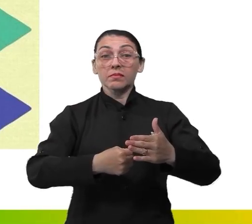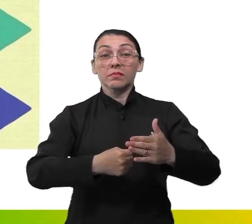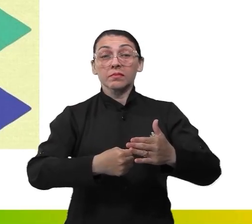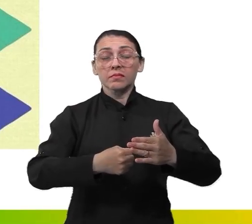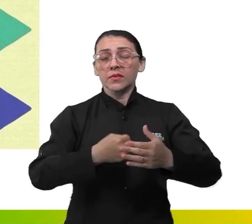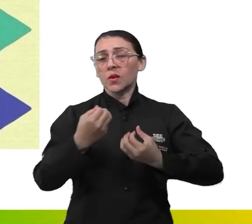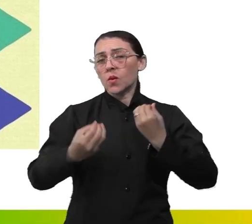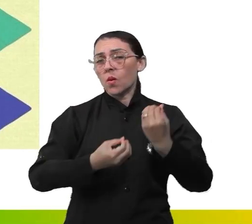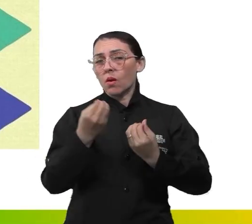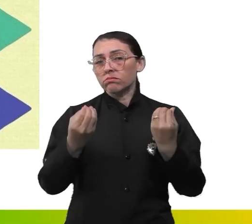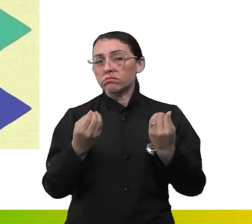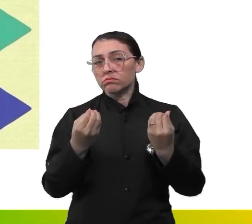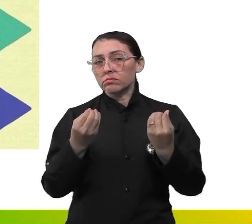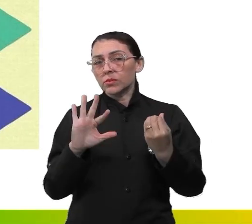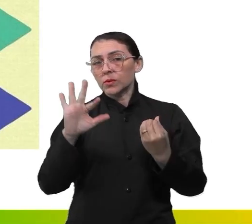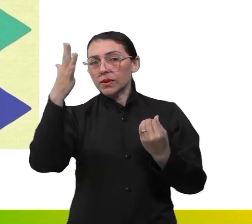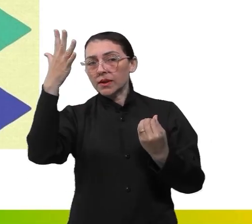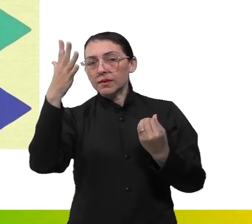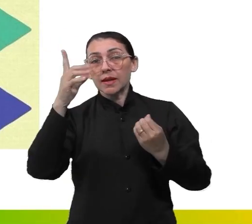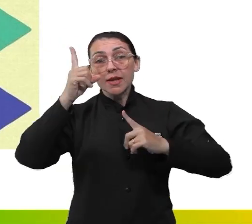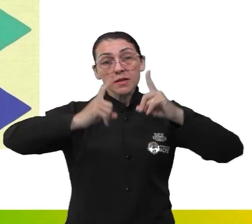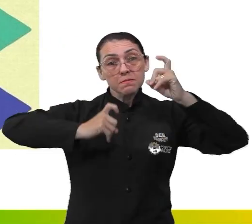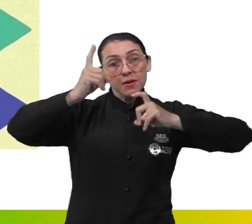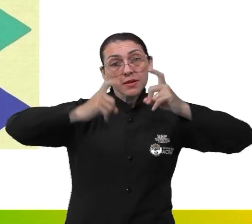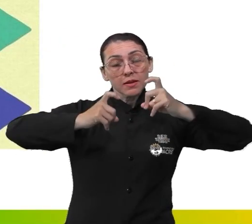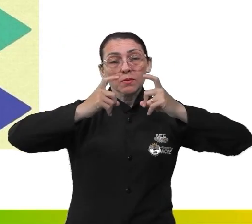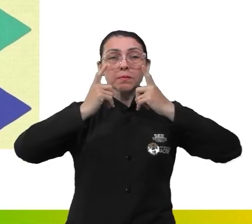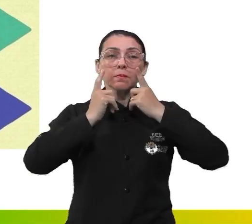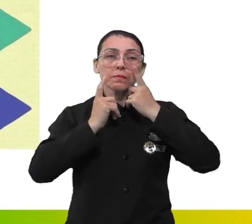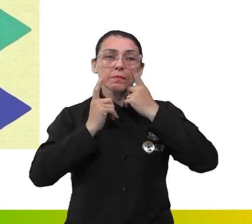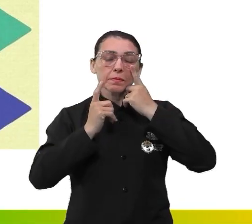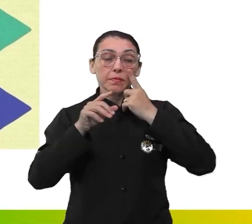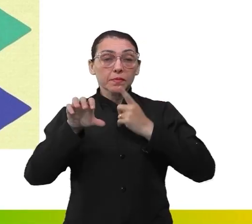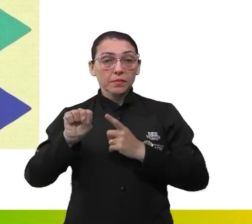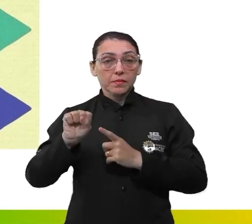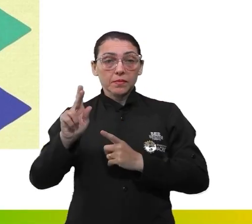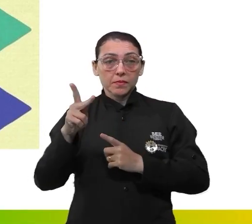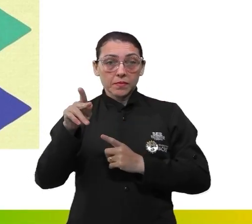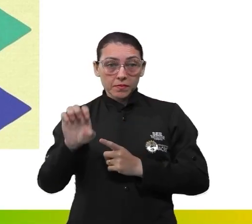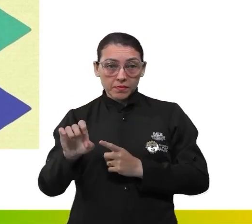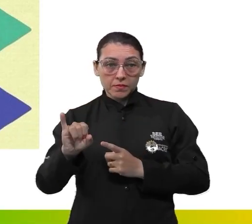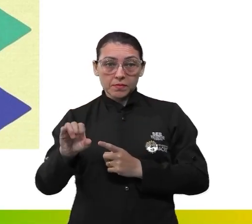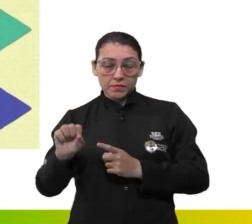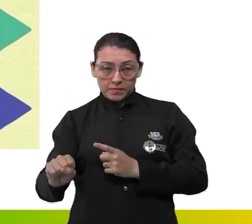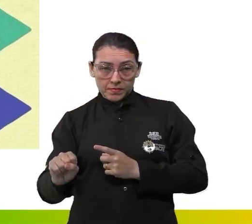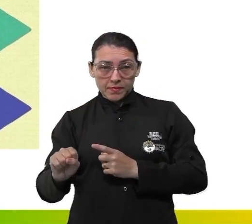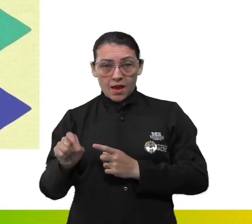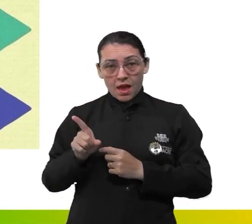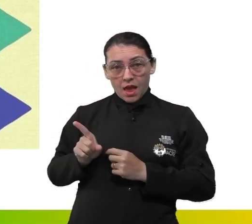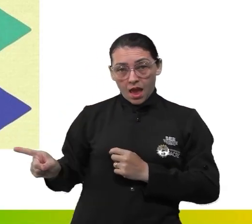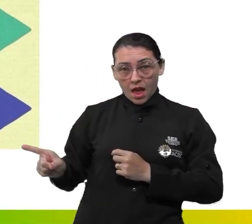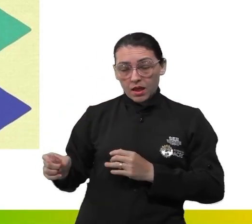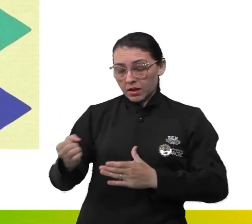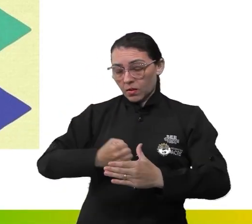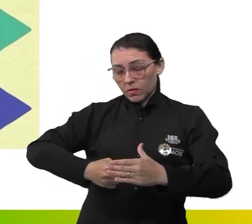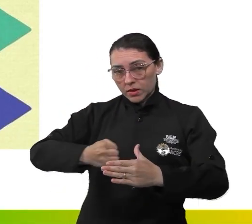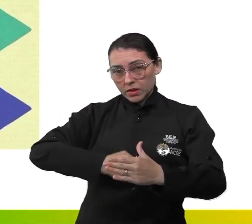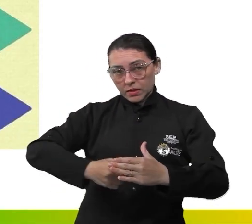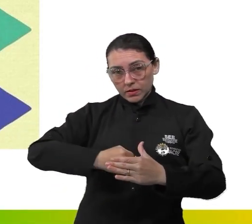interrogativa. Como que elas vão funcionar? Nós temos aqui, she is cooking, ela está